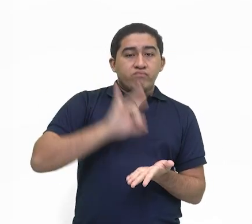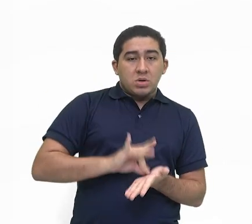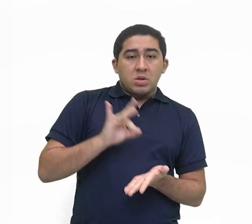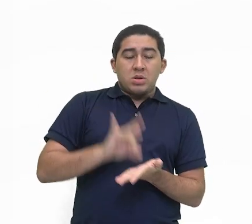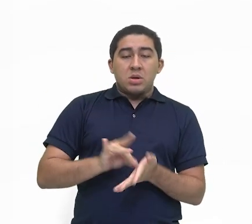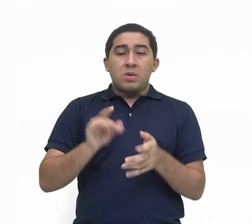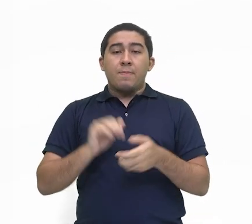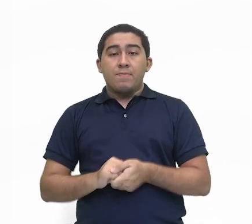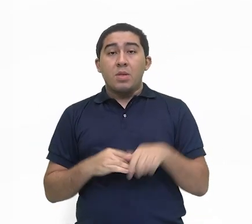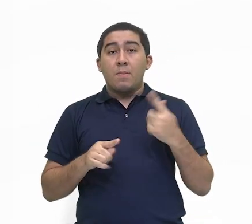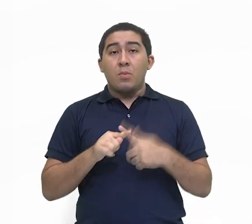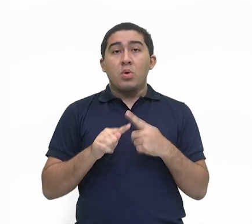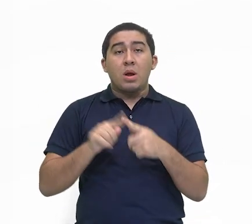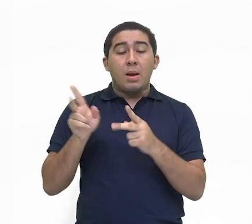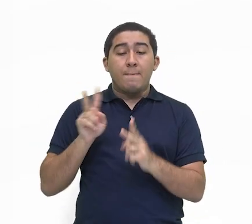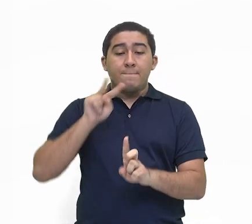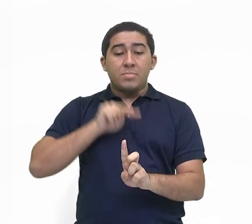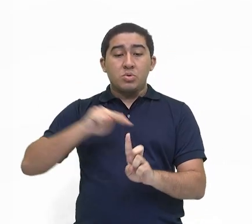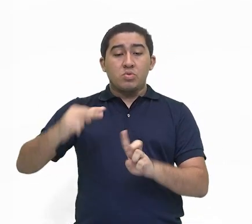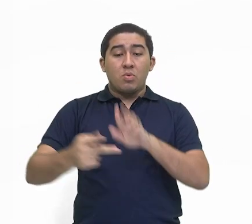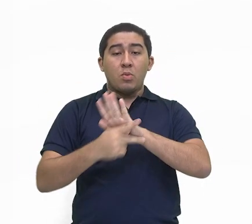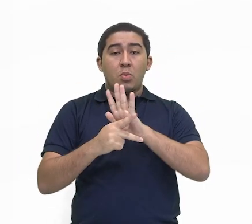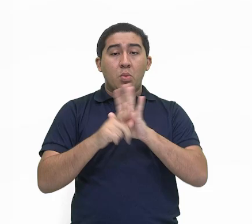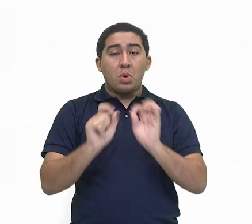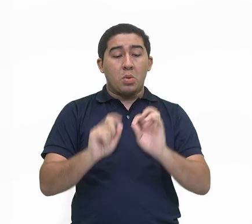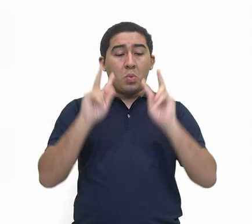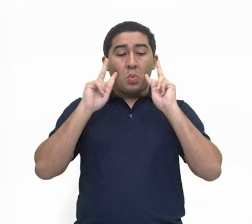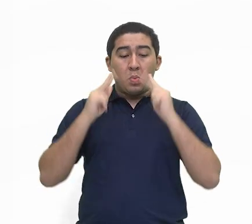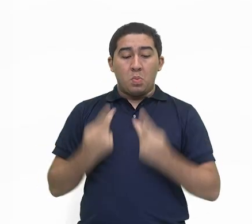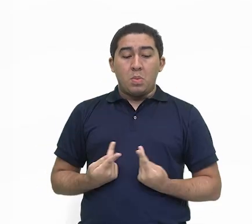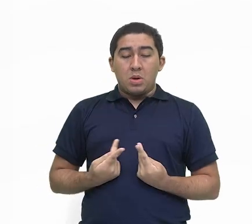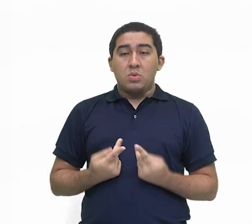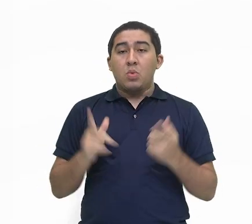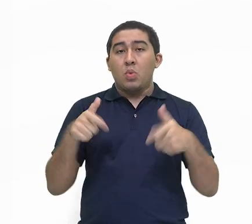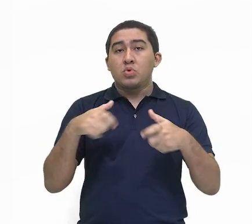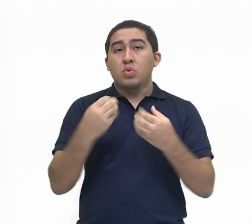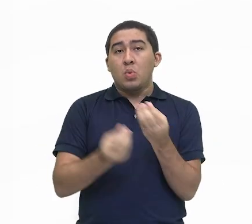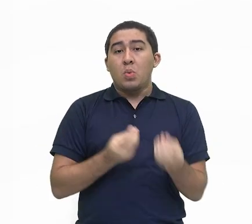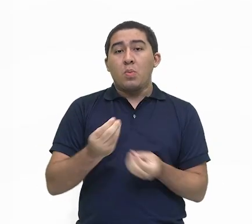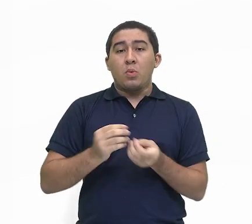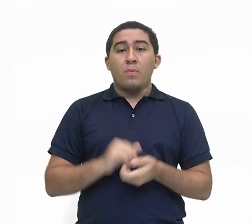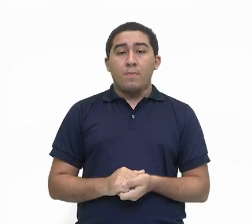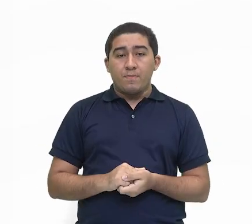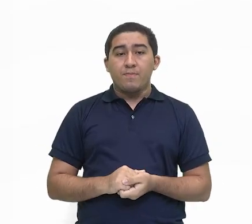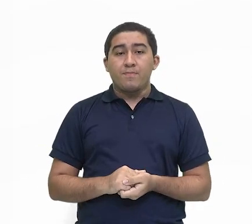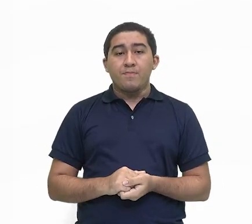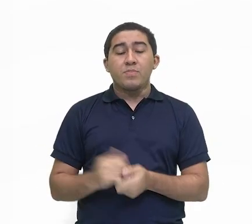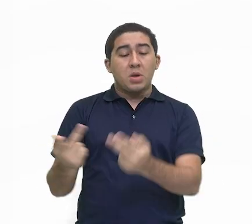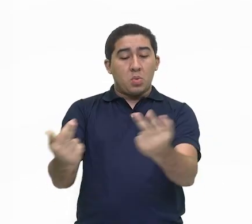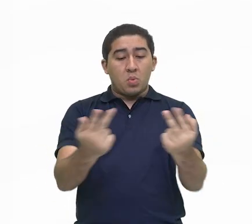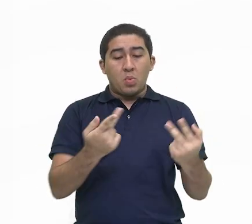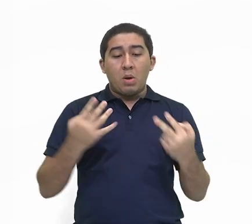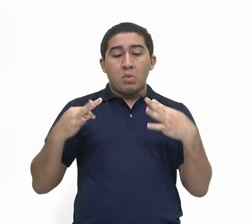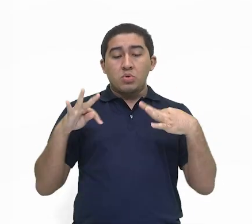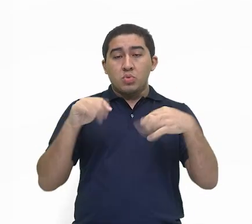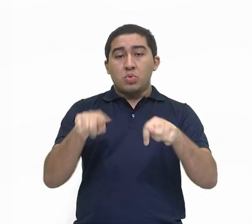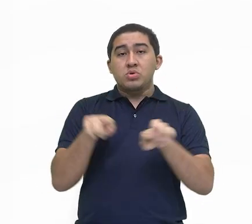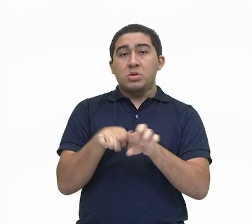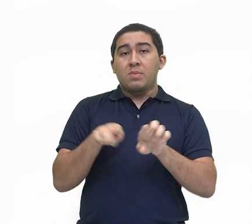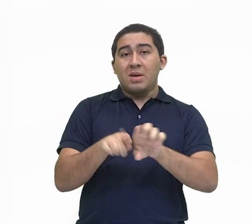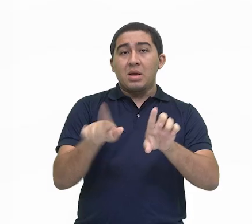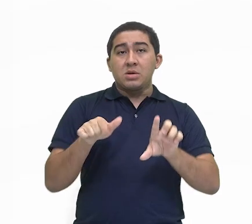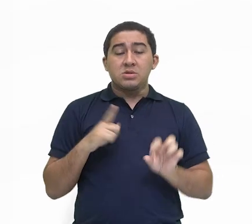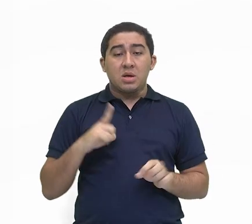fundamental, porque elas vão olhar para o ser humano, né, comum ali, a todos, que eles